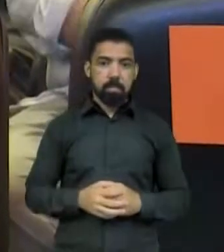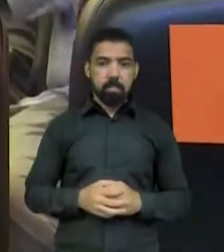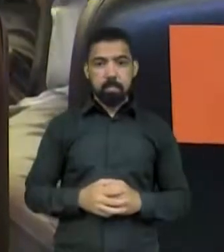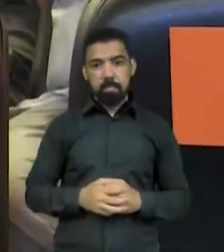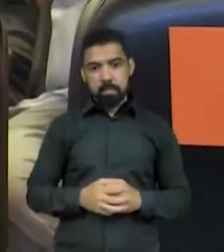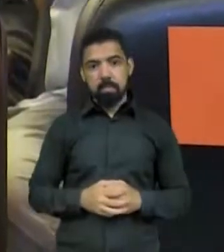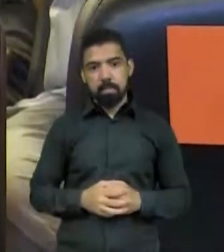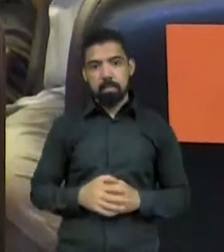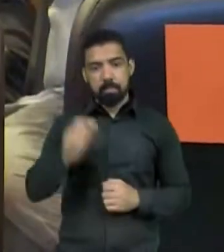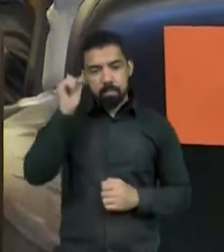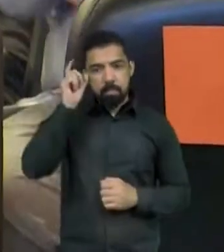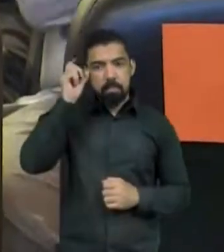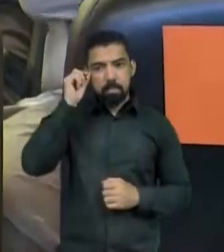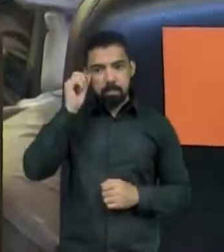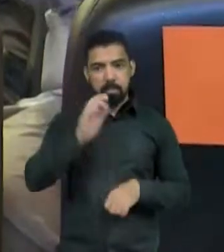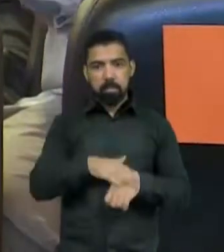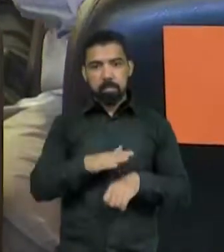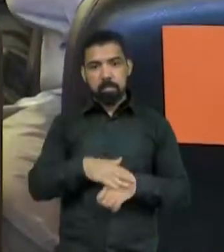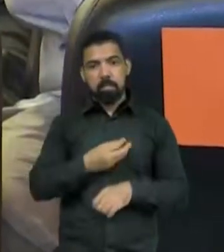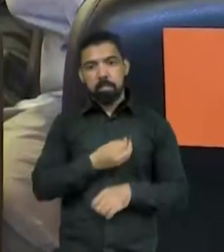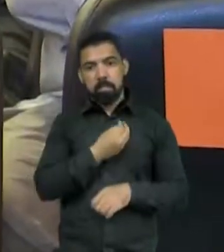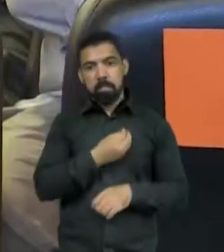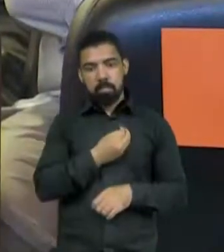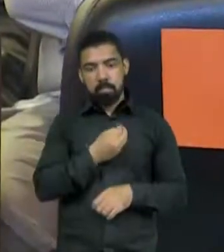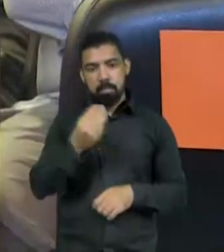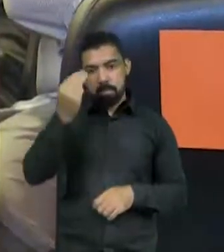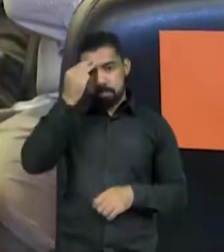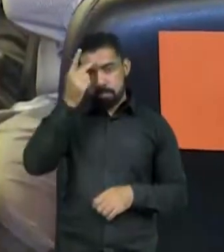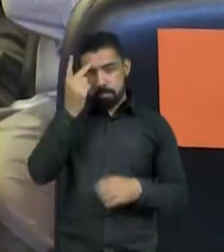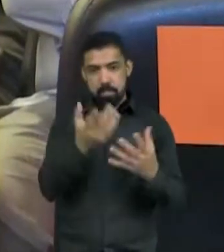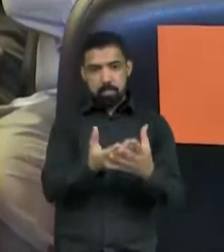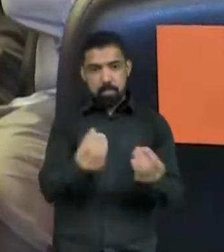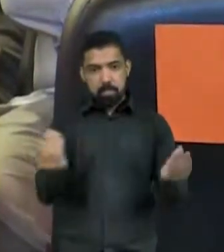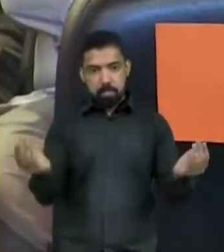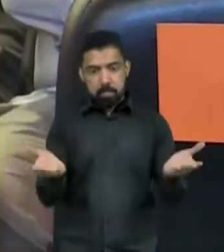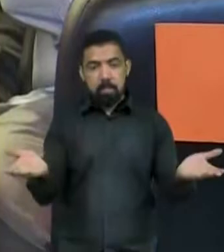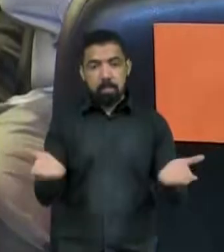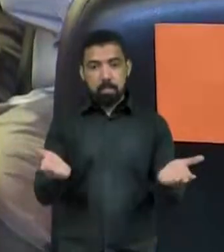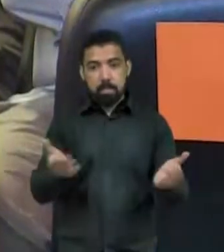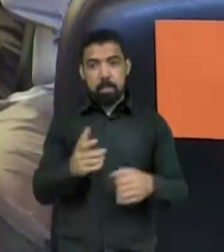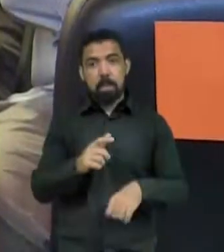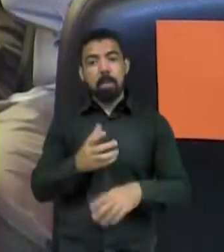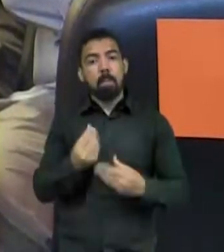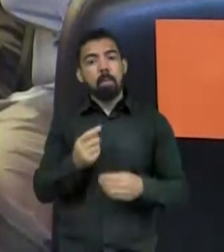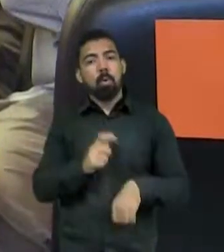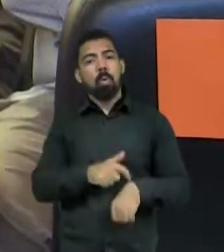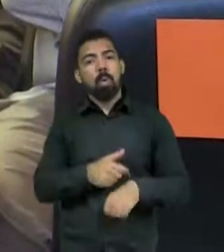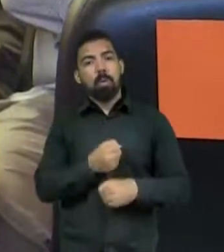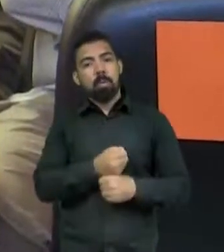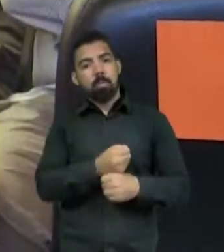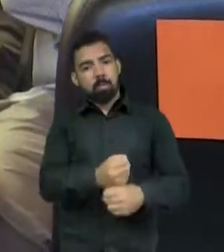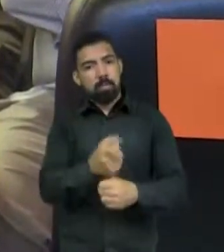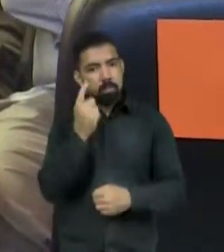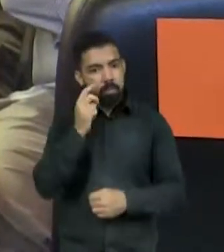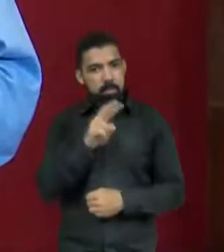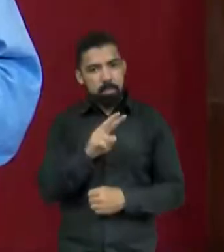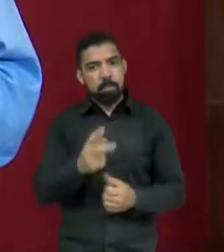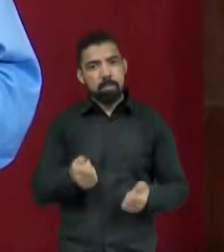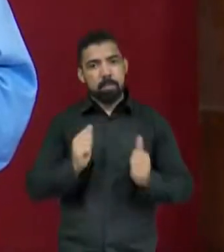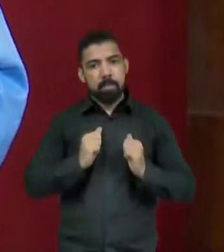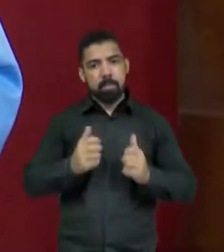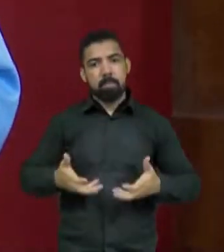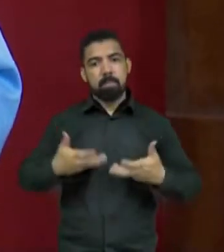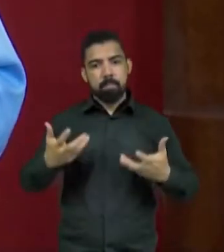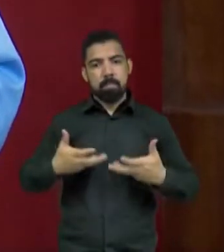descobri a presença dele na memória de tantas pessoas depois de tantos anos é muito gratificante.